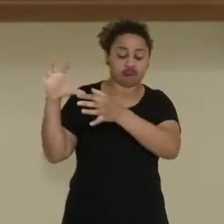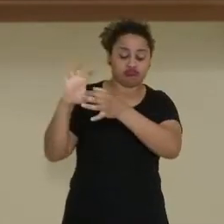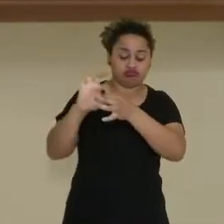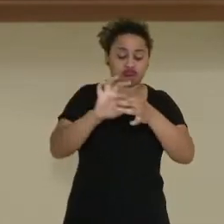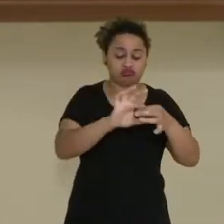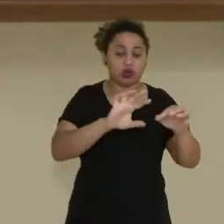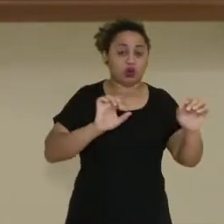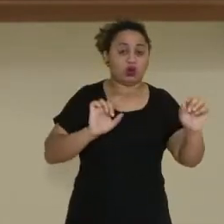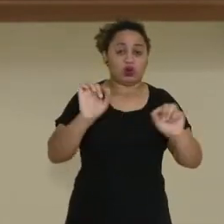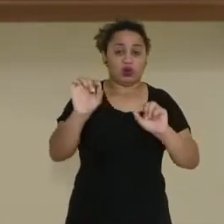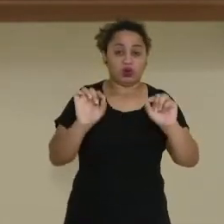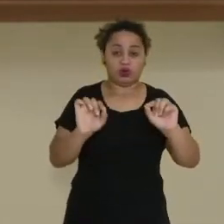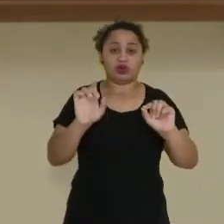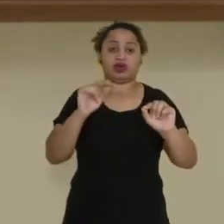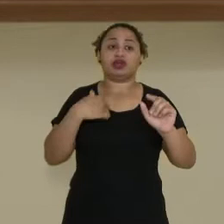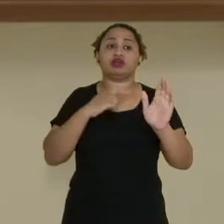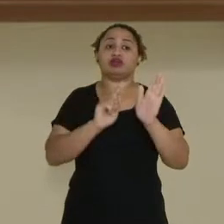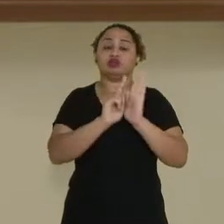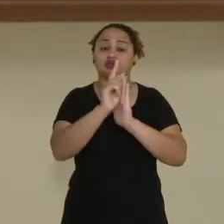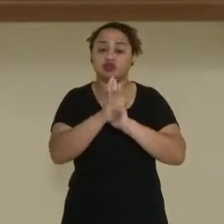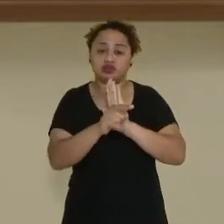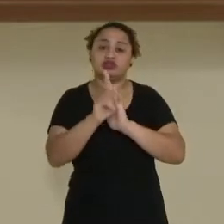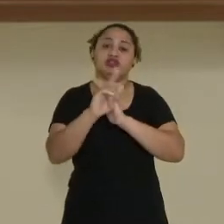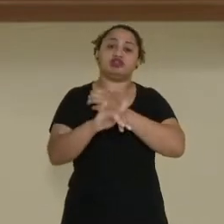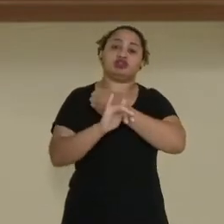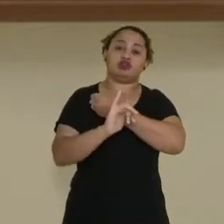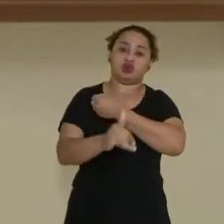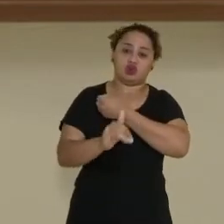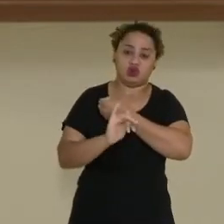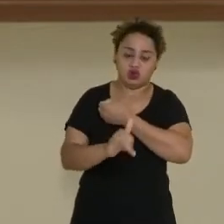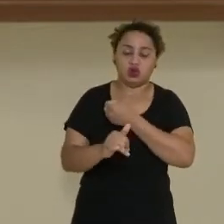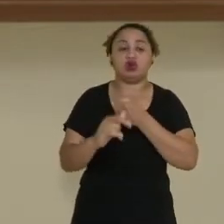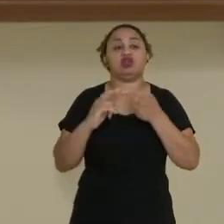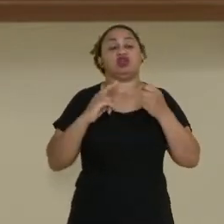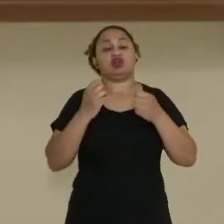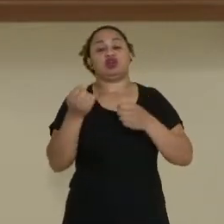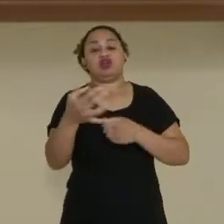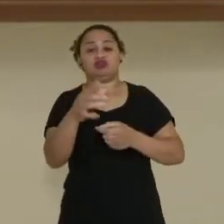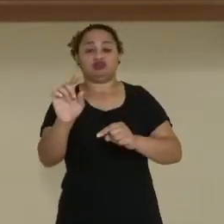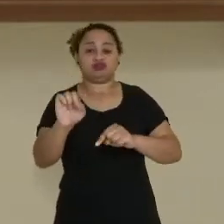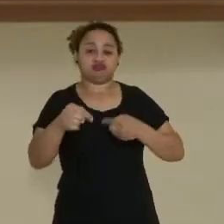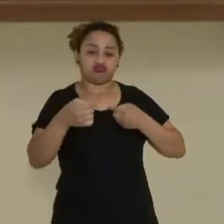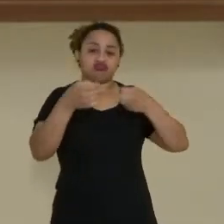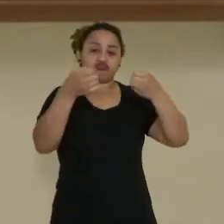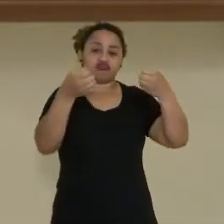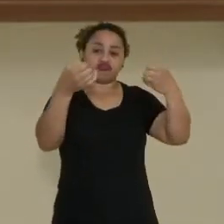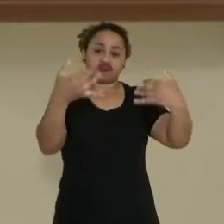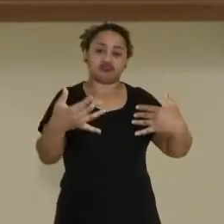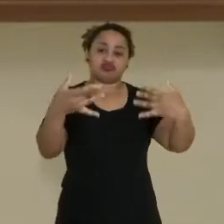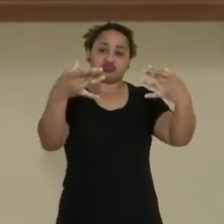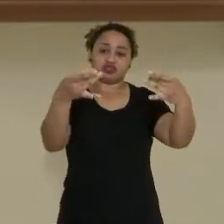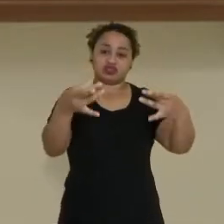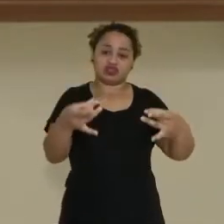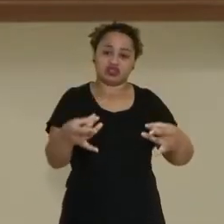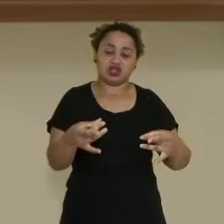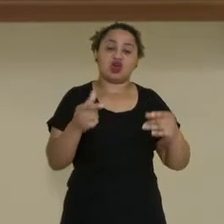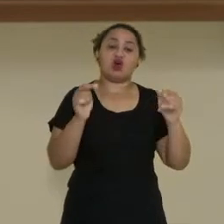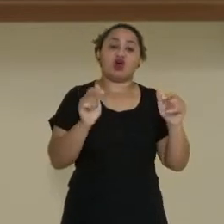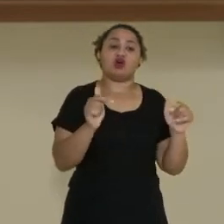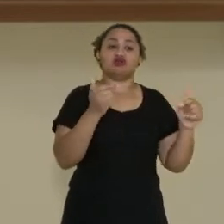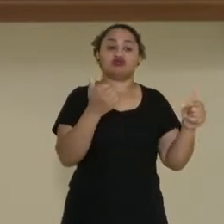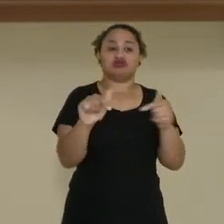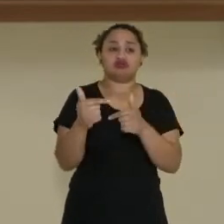contextualiza o quê? Que o gênero seria crônica, que teria novos desafios e vai contando aqui onde